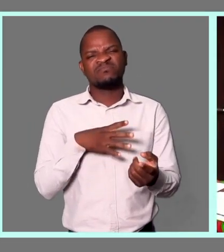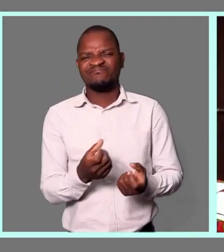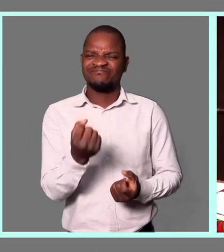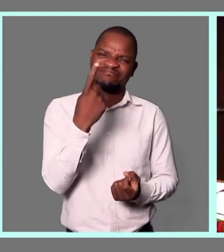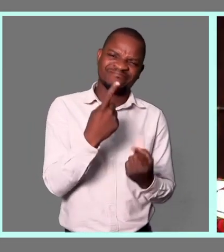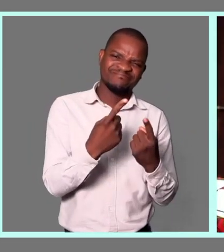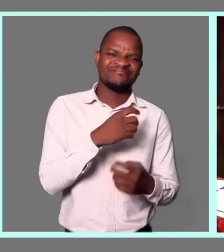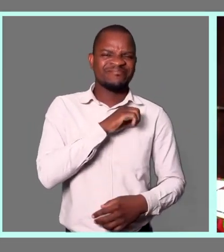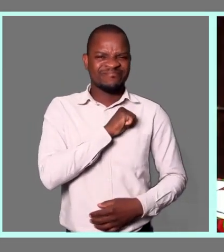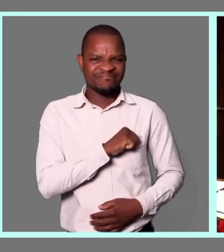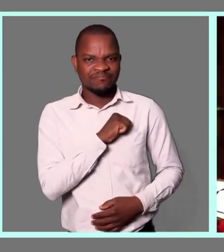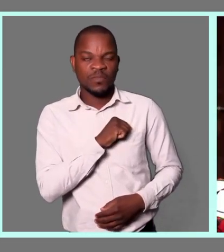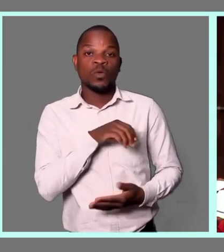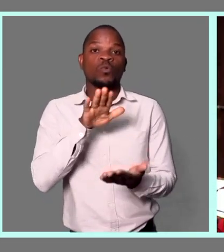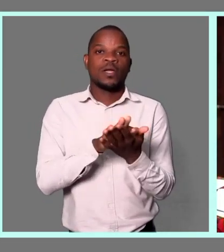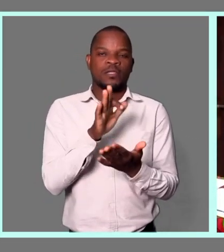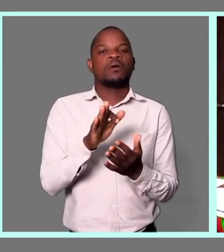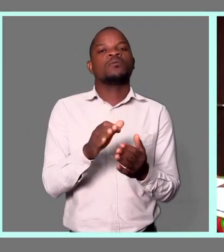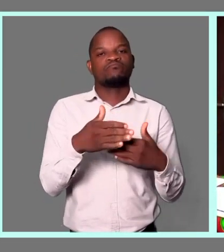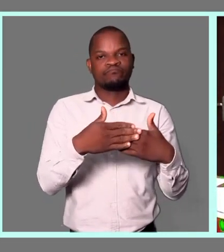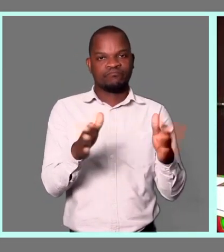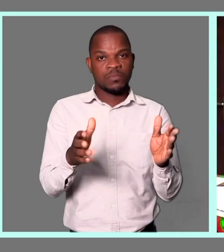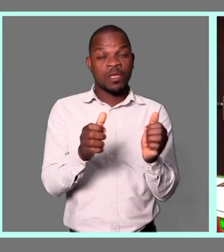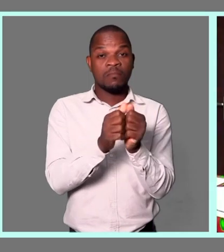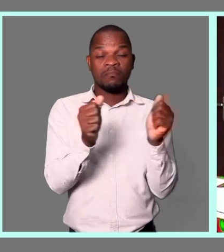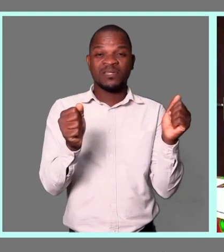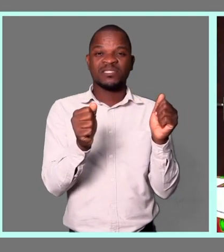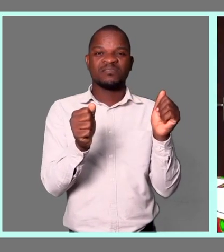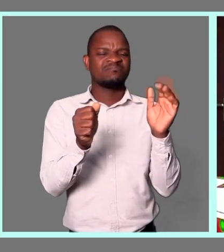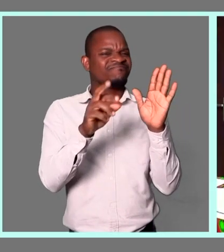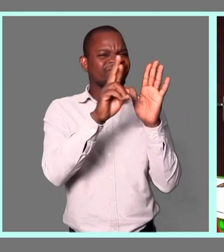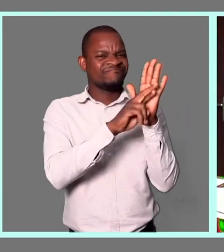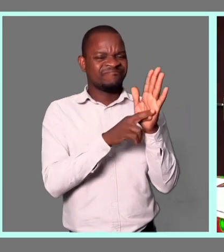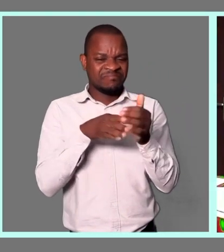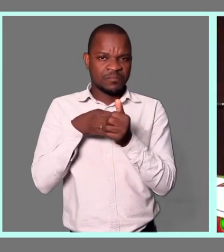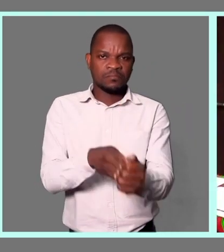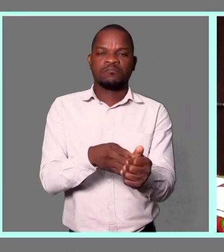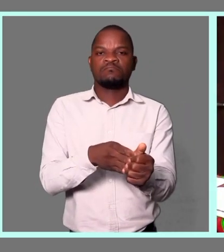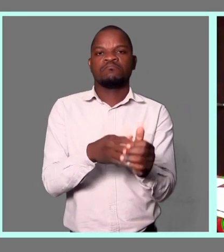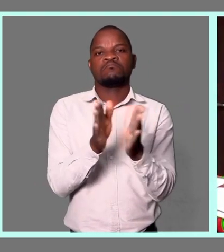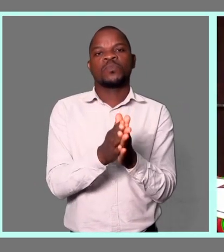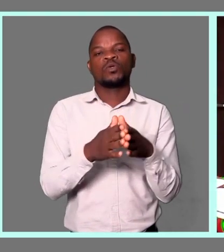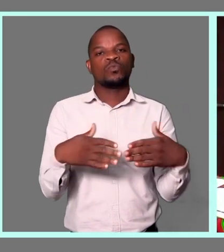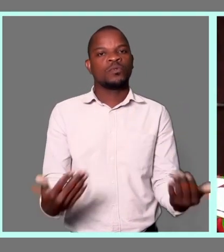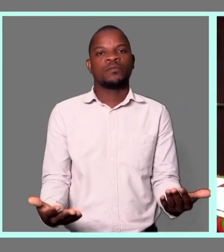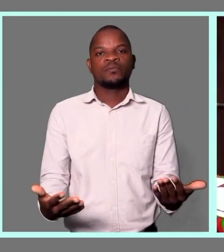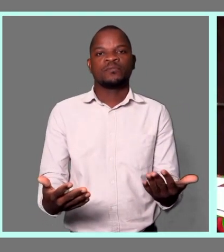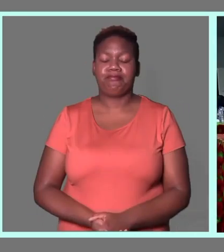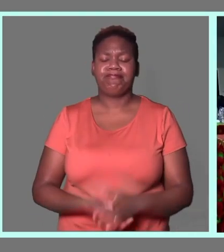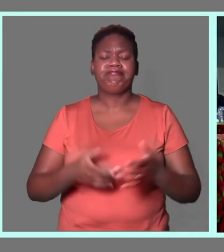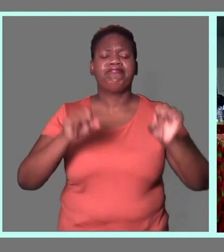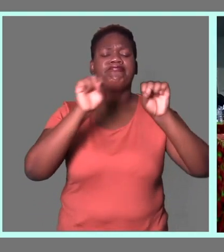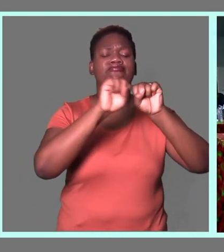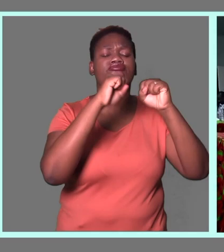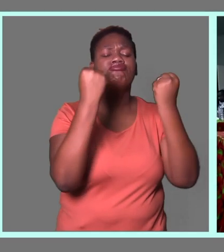tentam fazer uma casa de banho acessível, mas não tem aqueles padrões mínimos da acessibilidade.